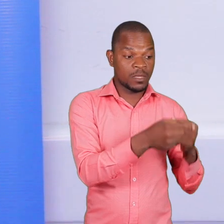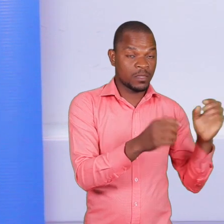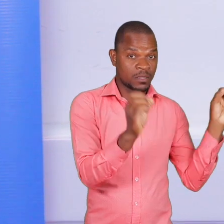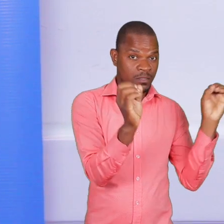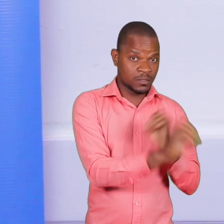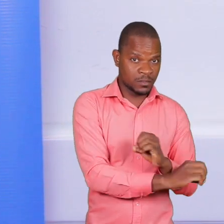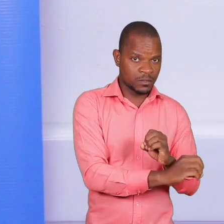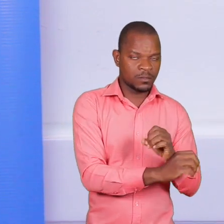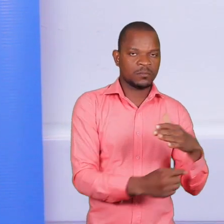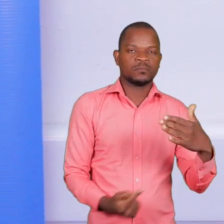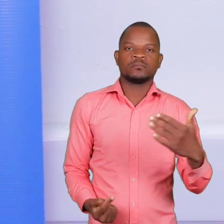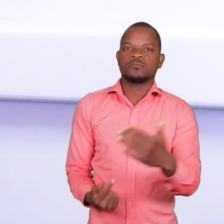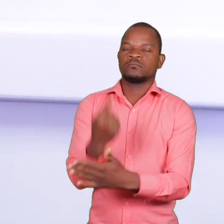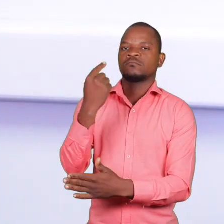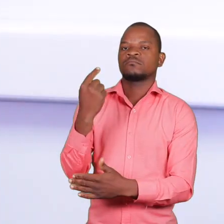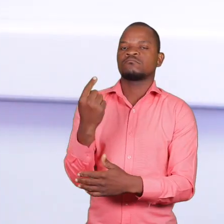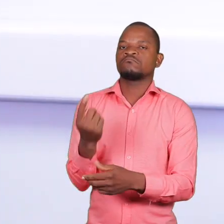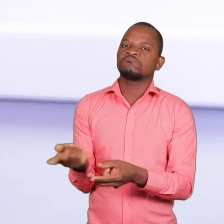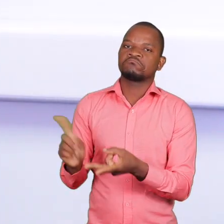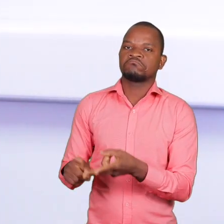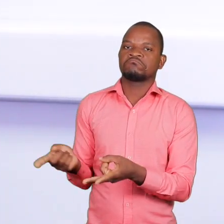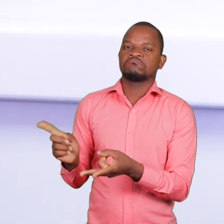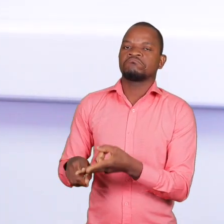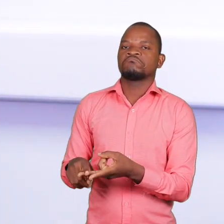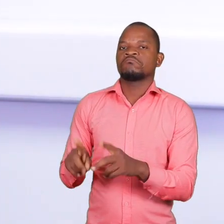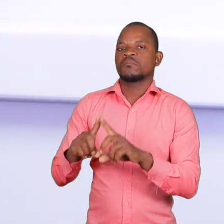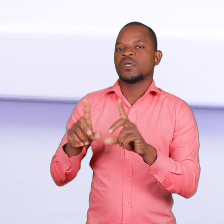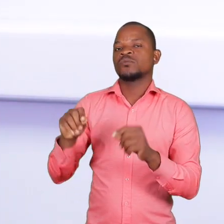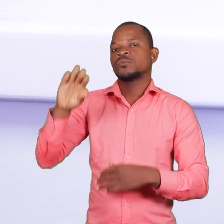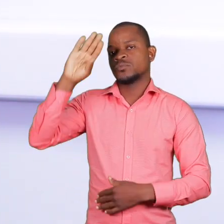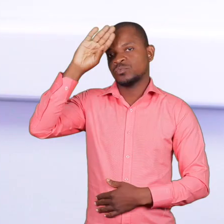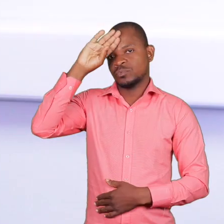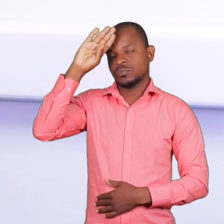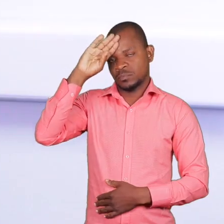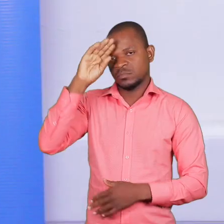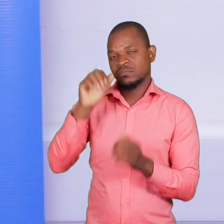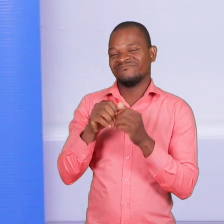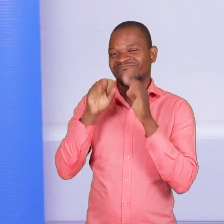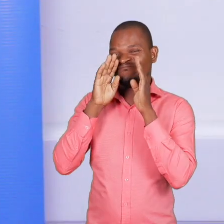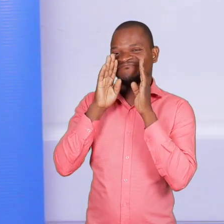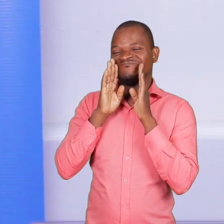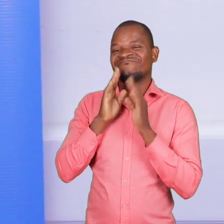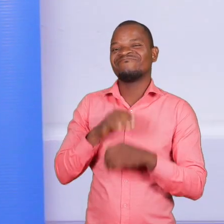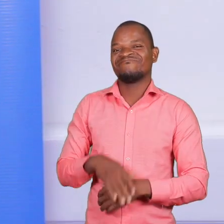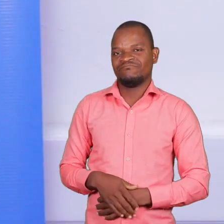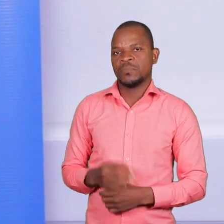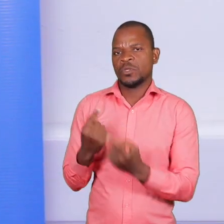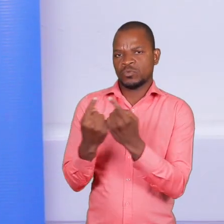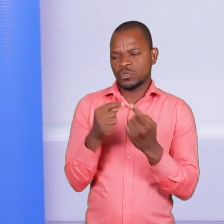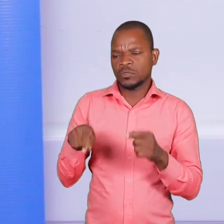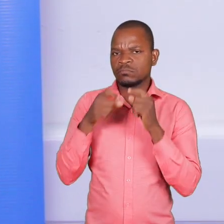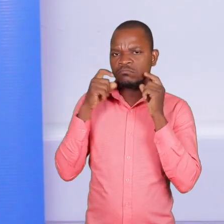de contrair mais doenças. Infelizmente, ainda temos esta situação no nosso país, em que há pessoas que não